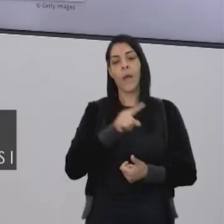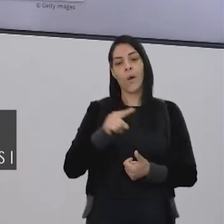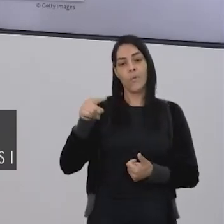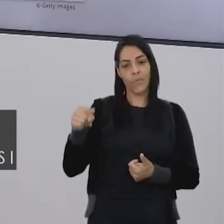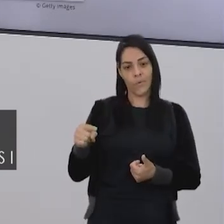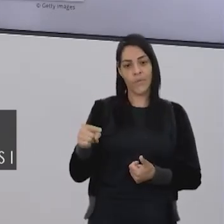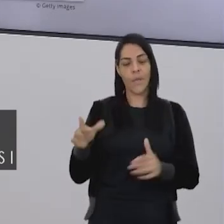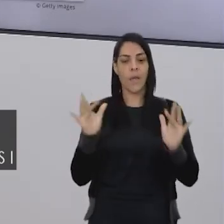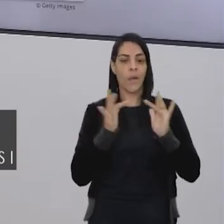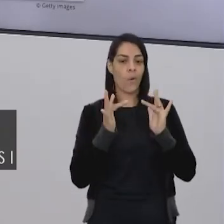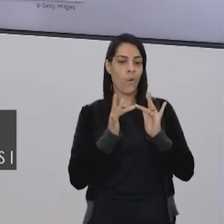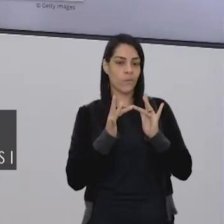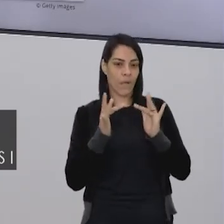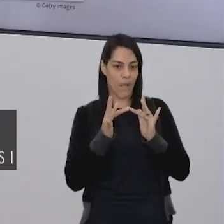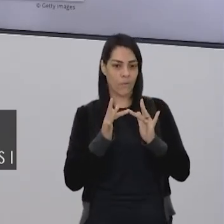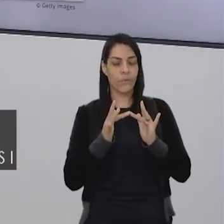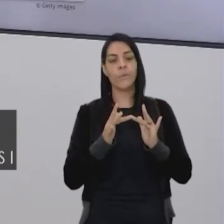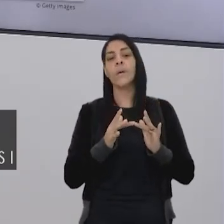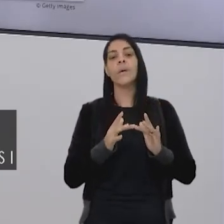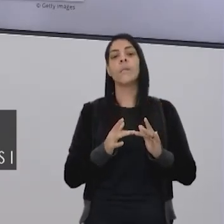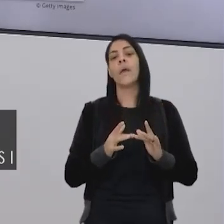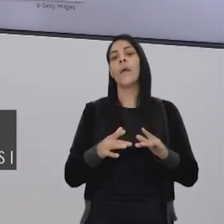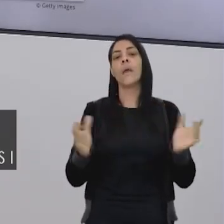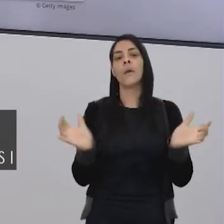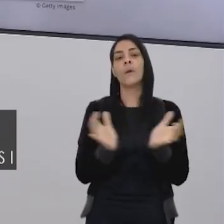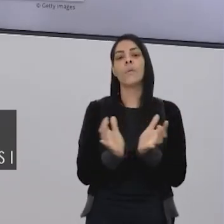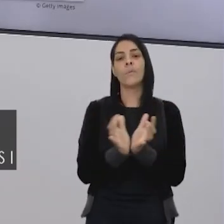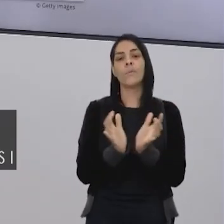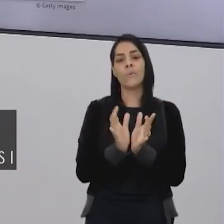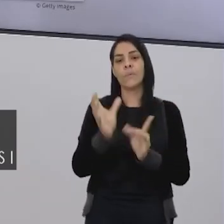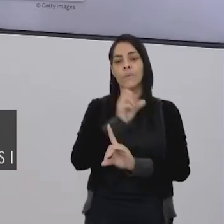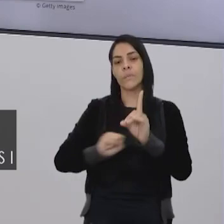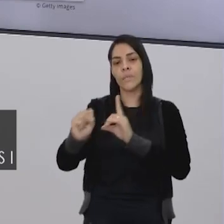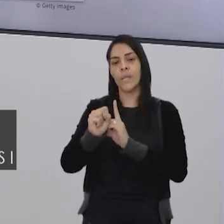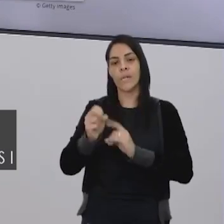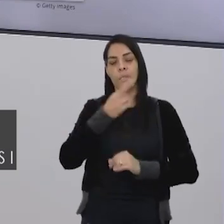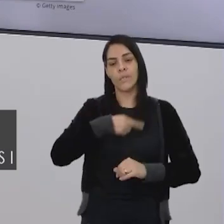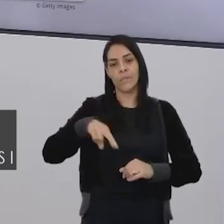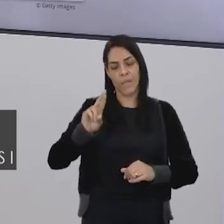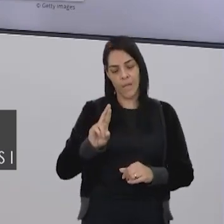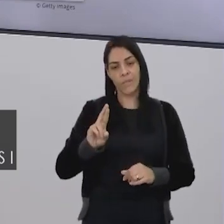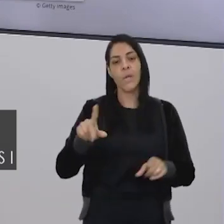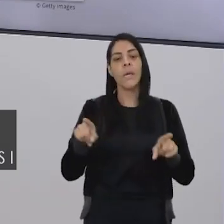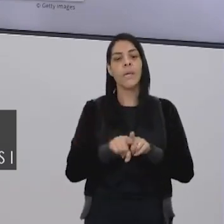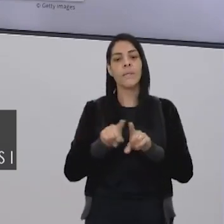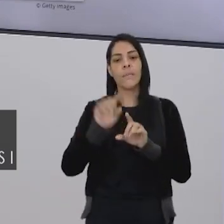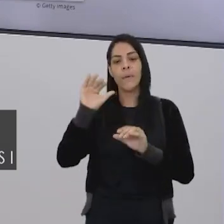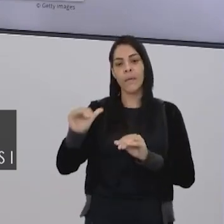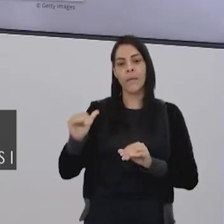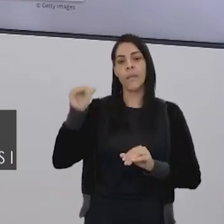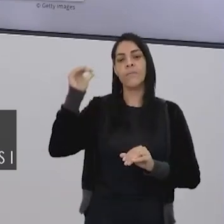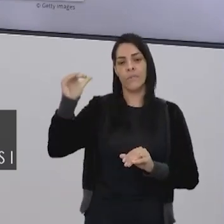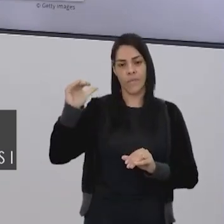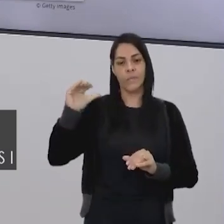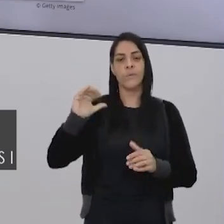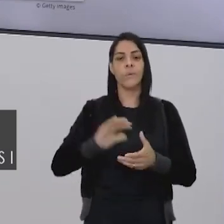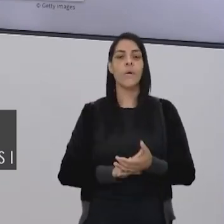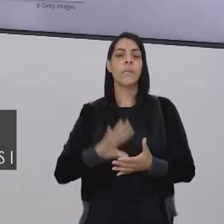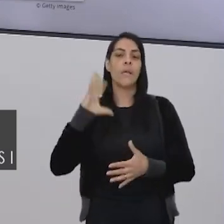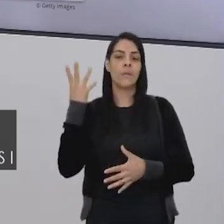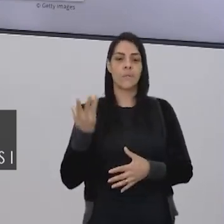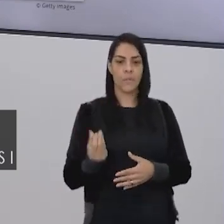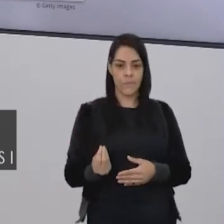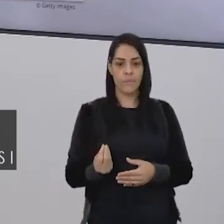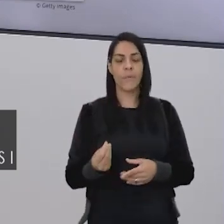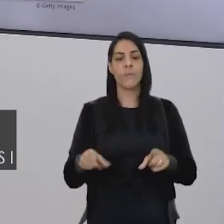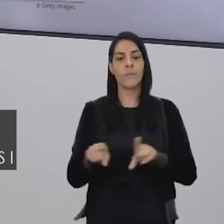entrava em contato com o mundo religioso sob um viés de que isso estaria elevando o seu espírito. Não somente na